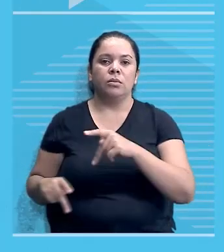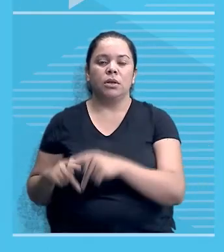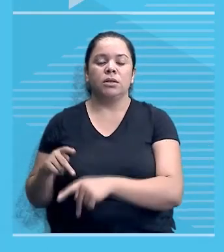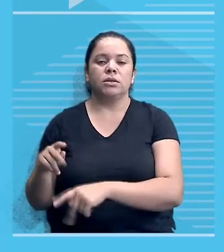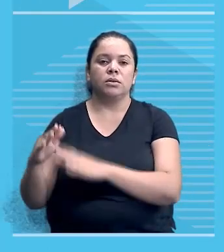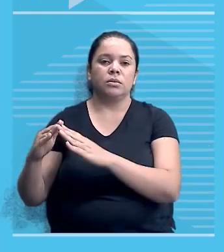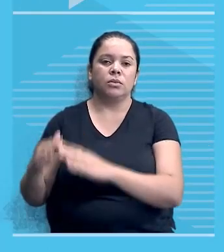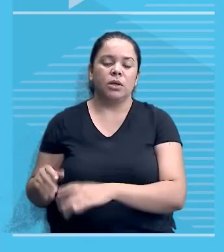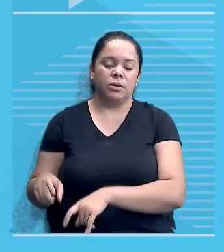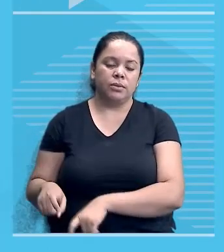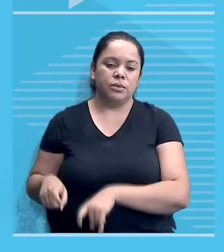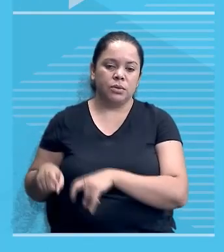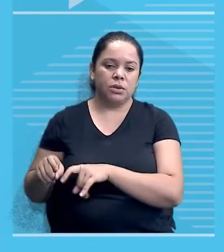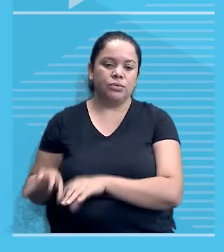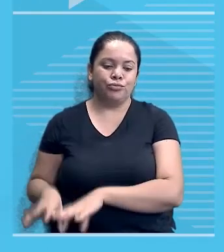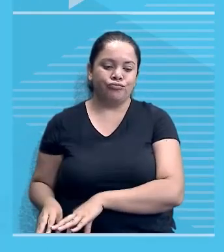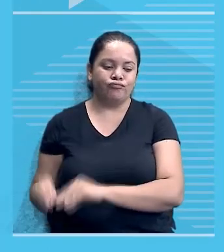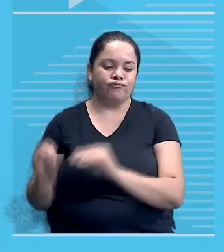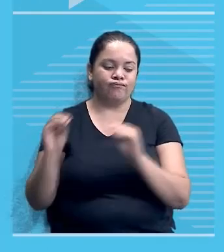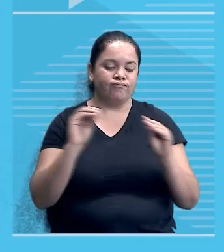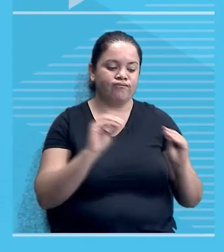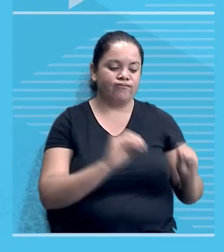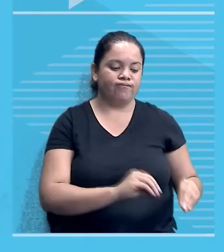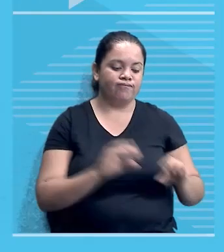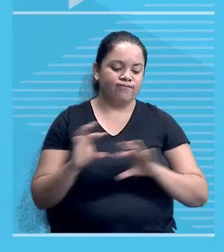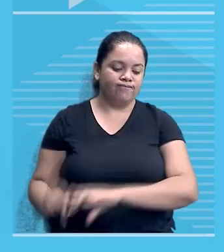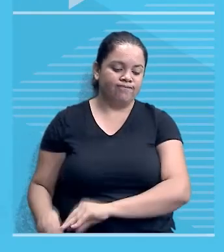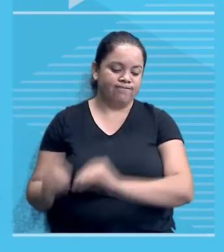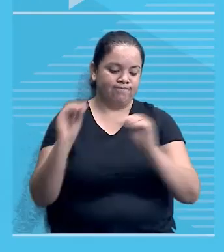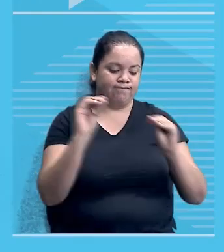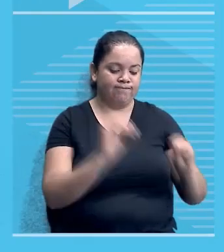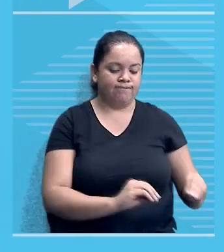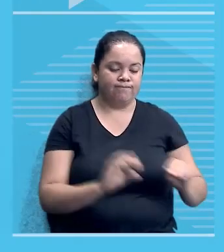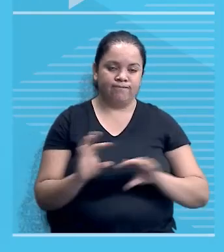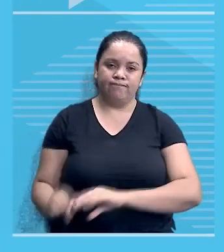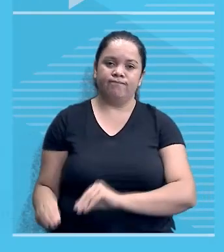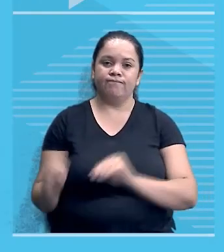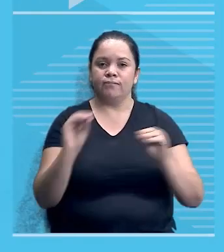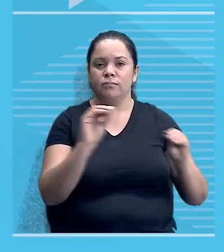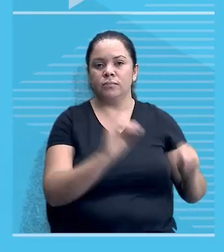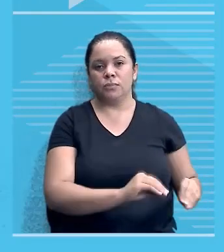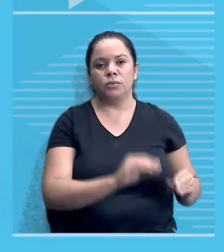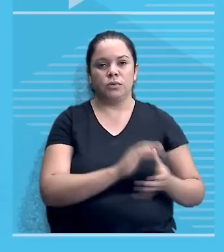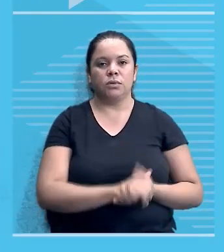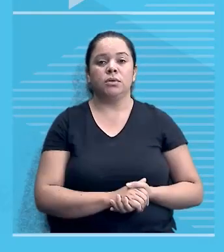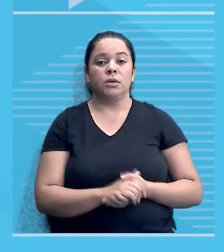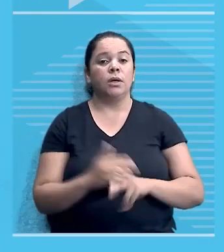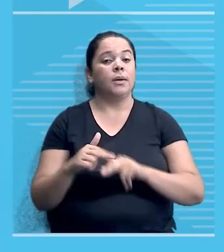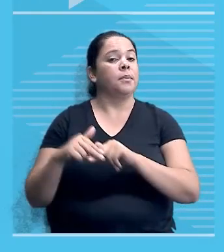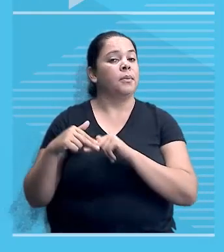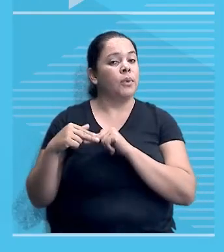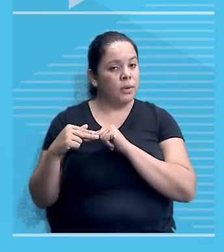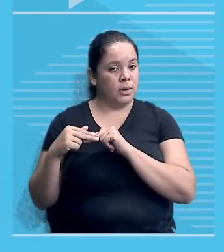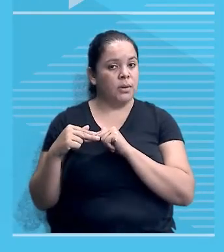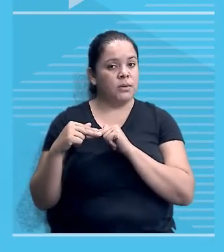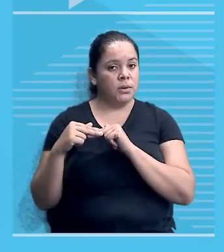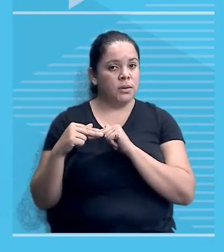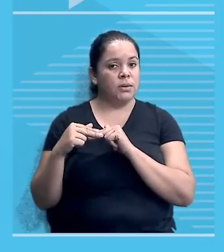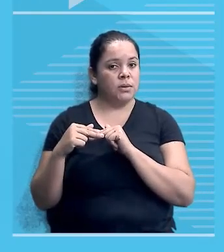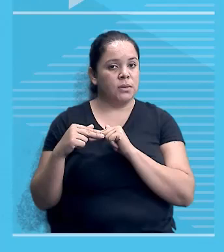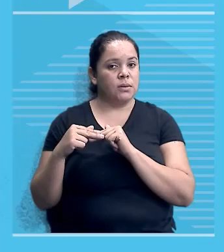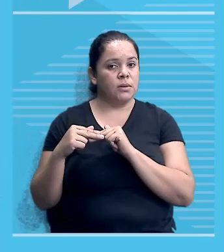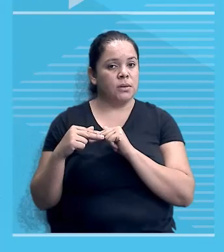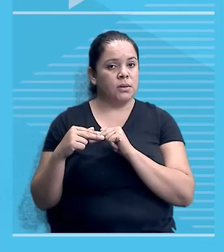deslocamento da população do campo para as cidades deslocamento em decorrência do que é